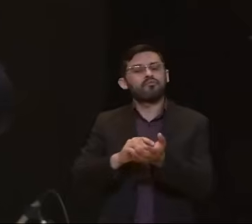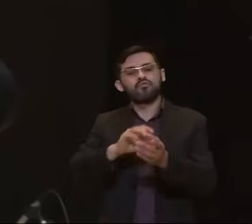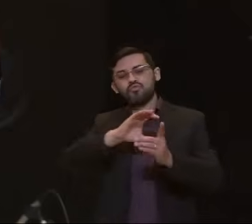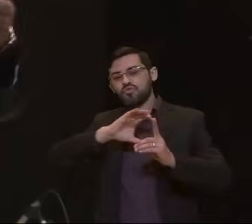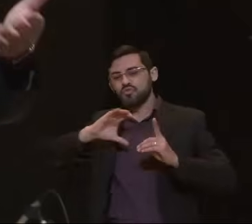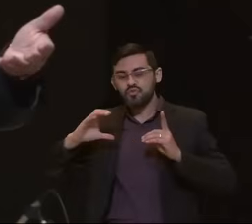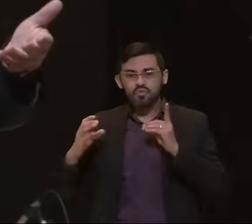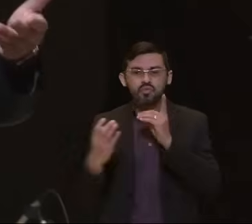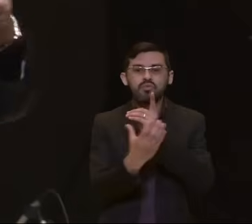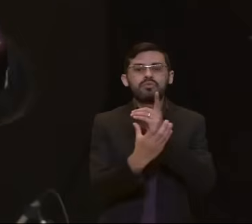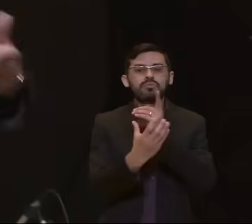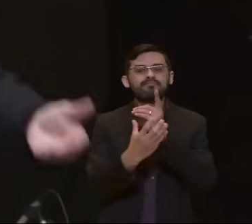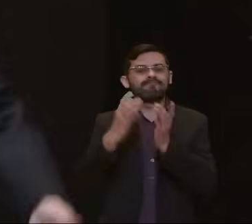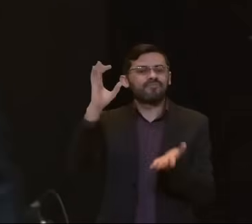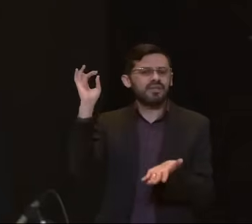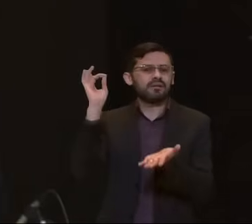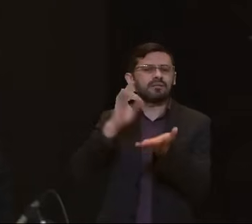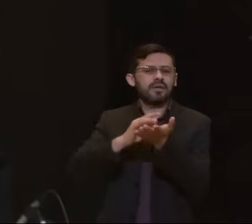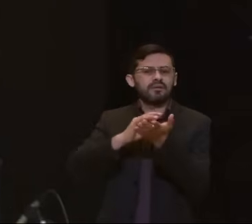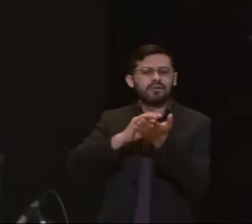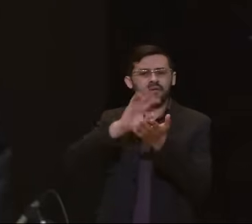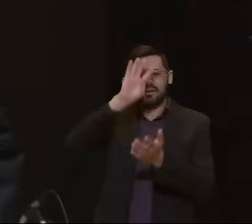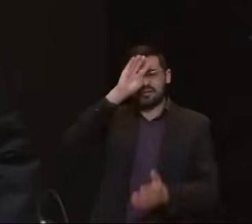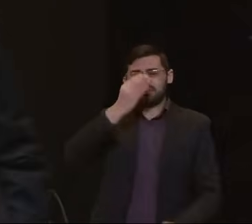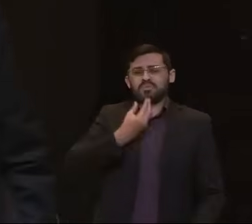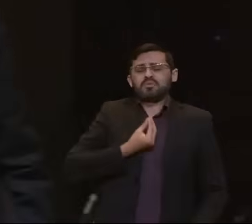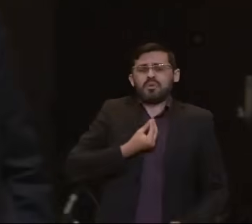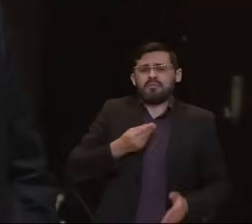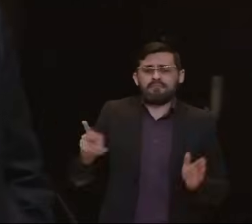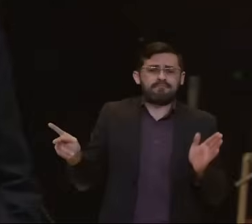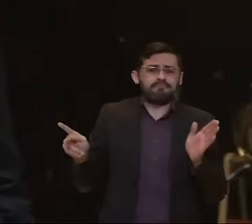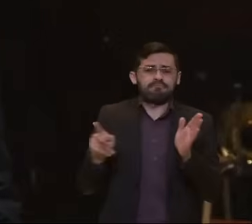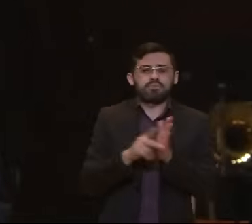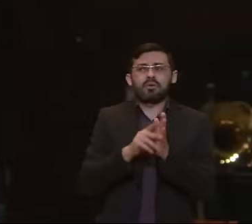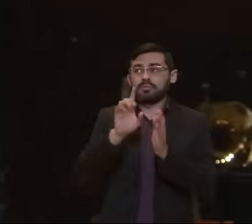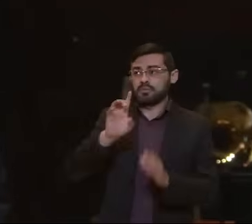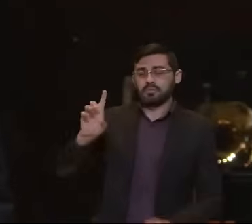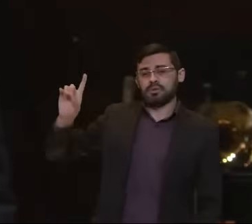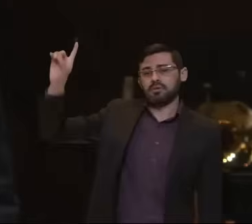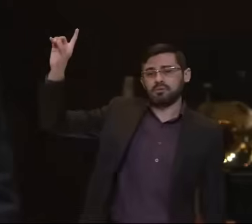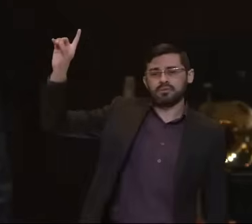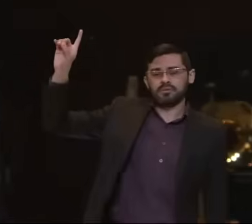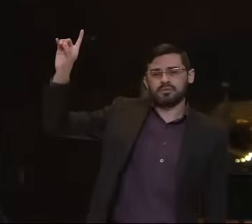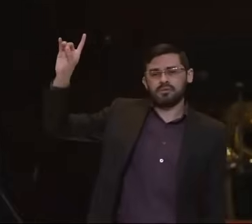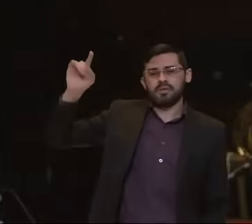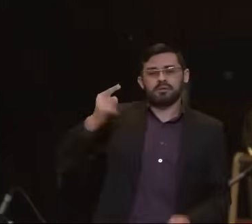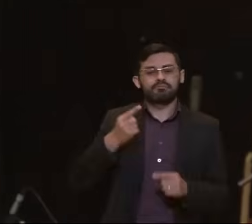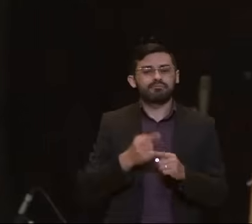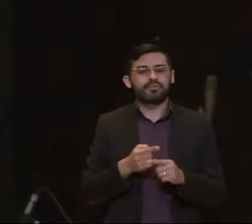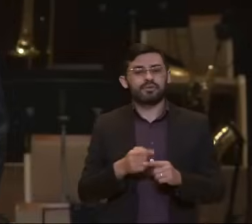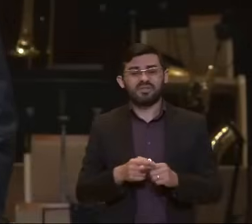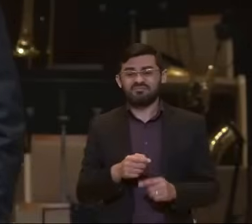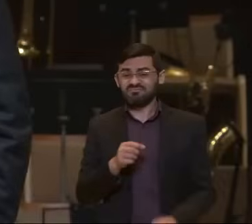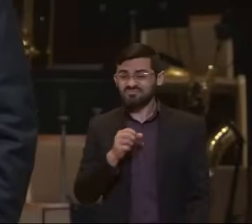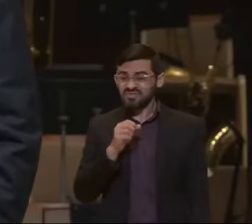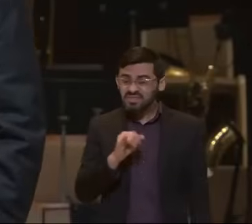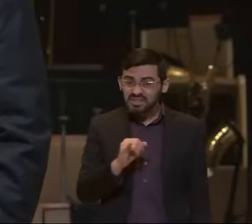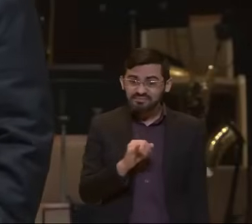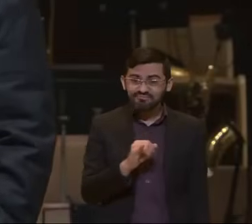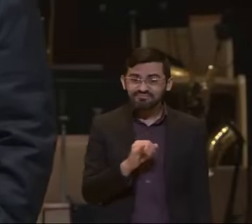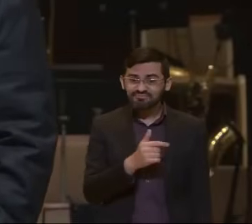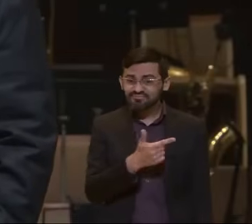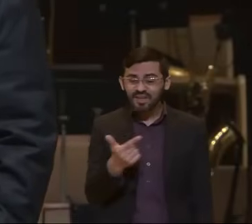racional ou o culto espiritual, conforme a versão que você tem. porque senão não